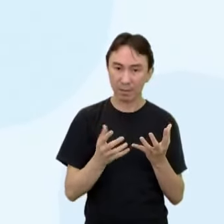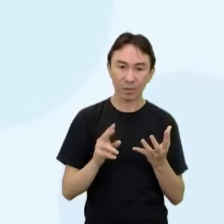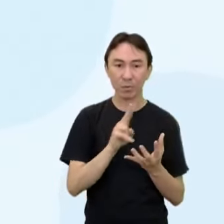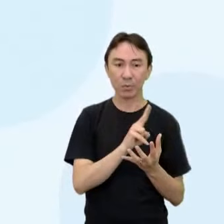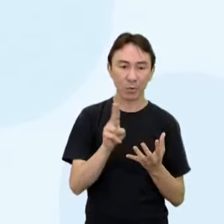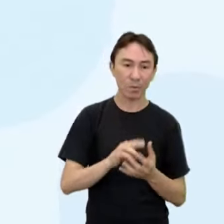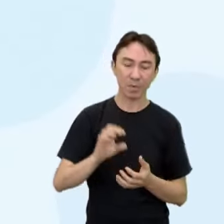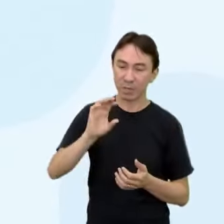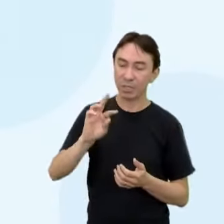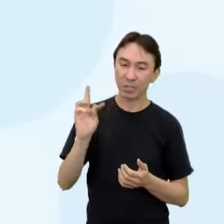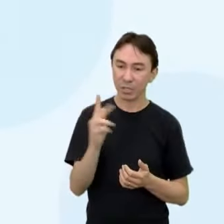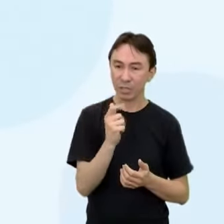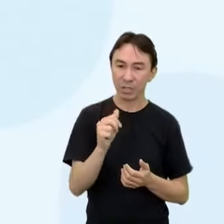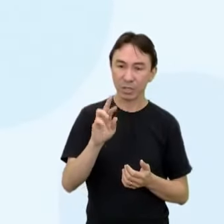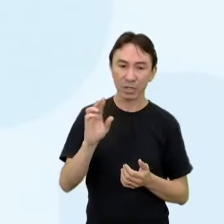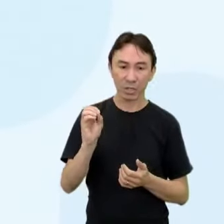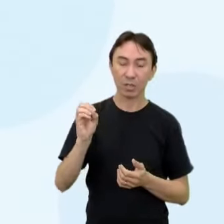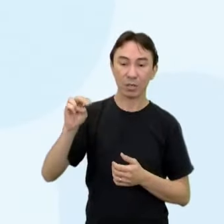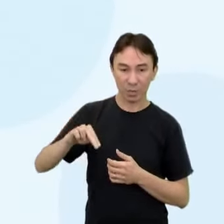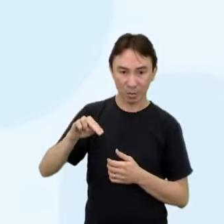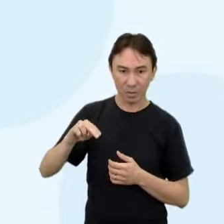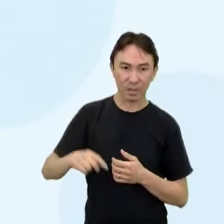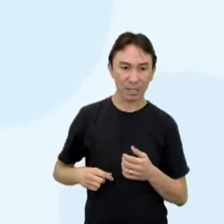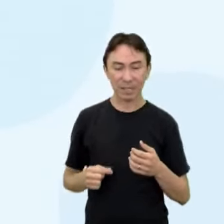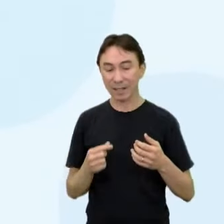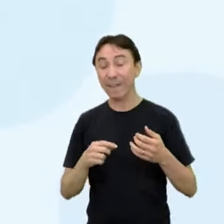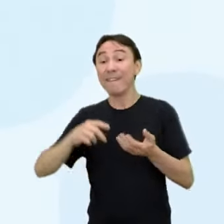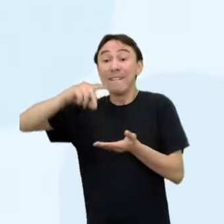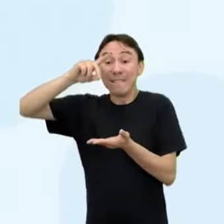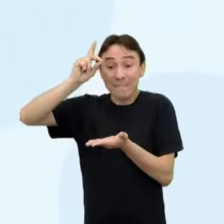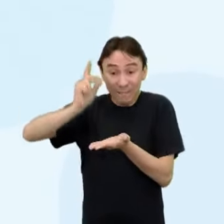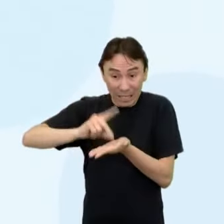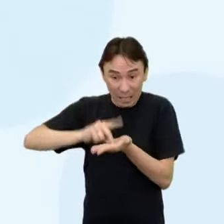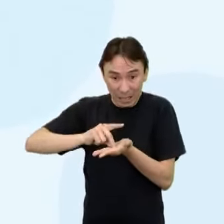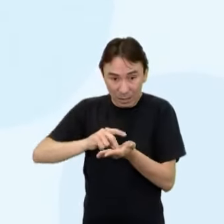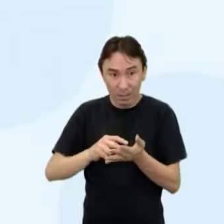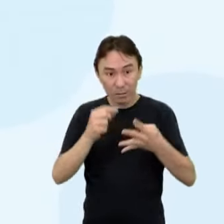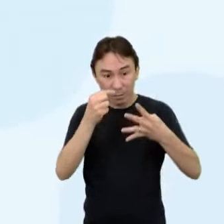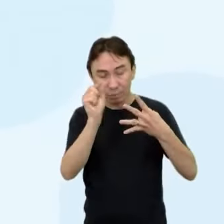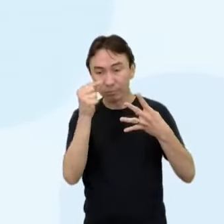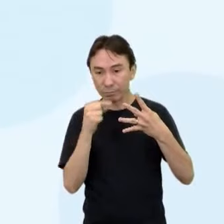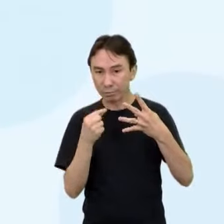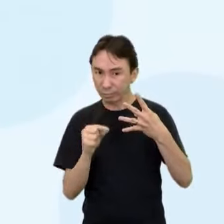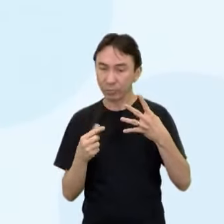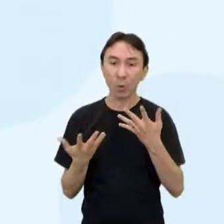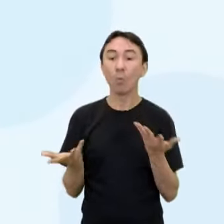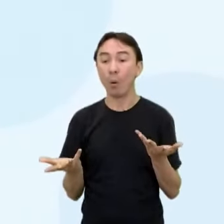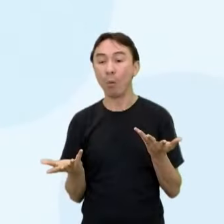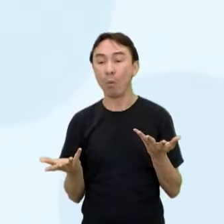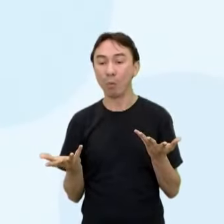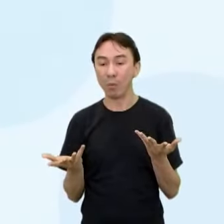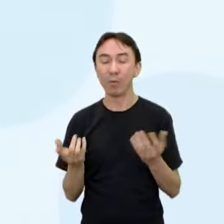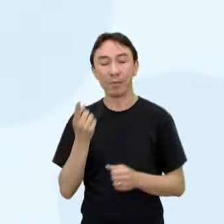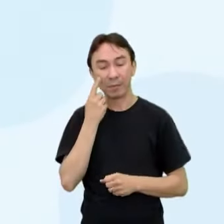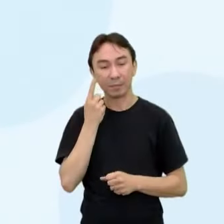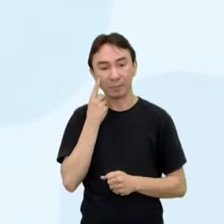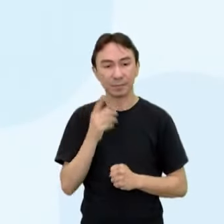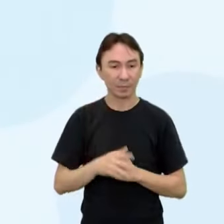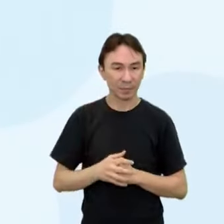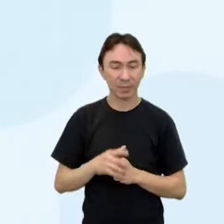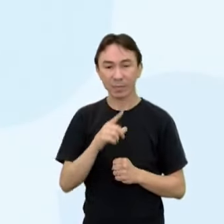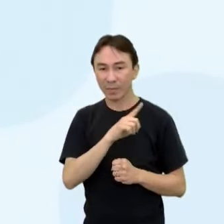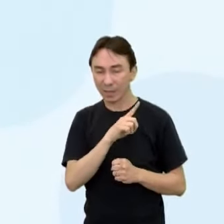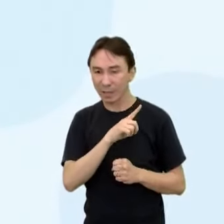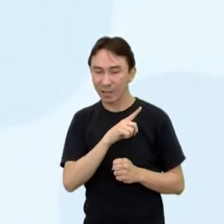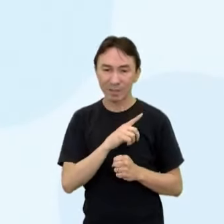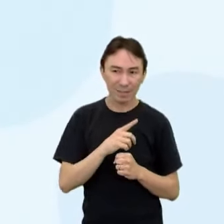Charon. A gente tem que ticar todas as que são verdadeiras com relação ao que a gente acabou de ler. Se tivermos alguma